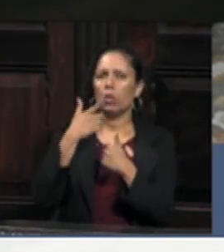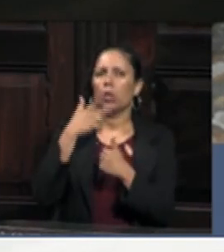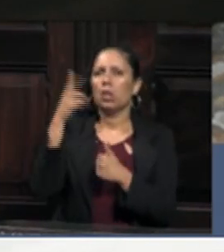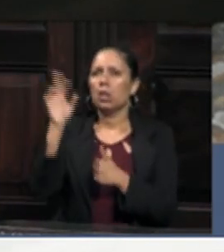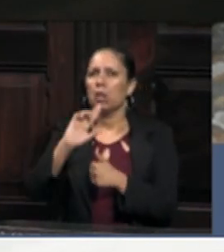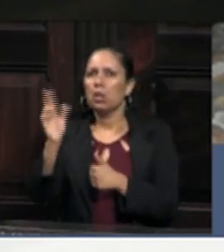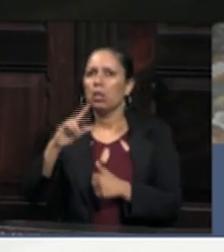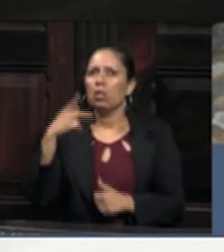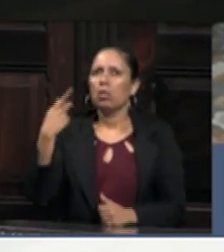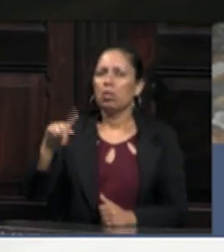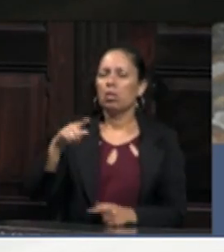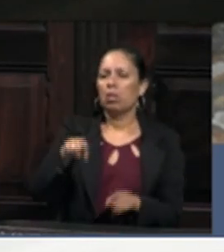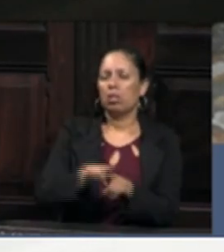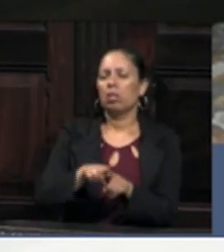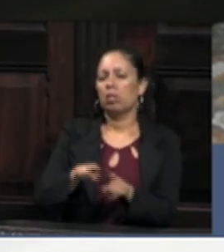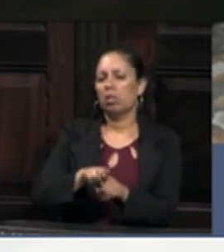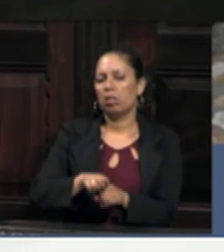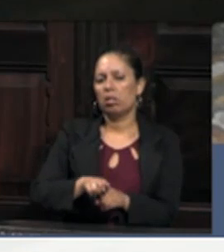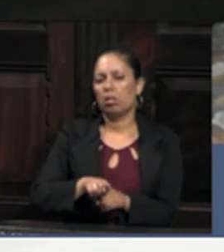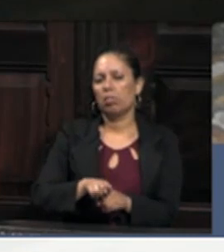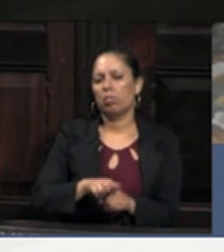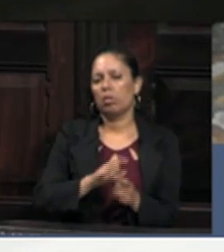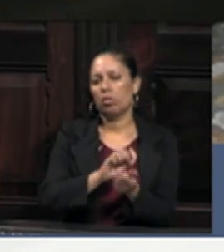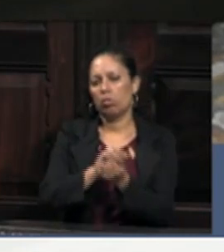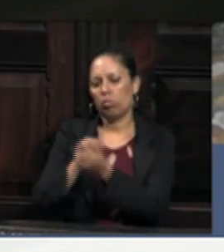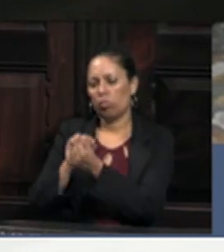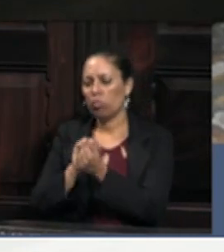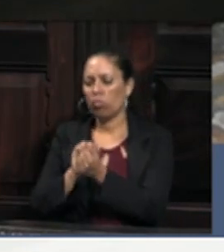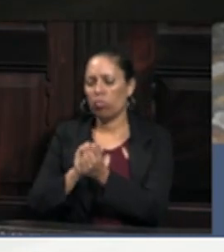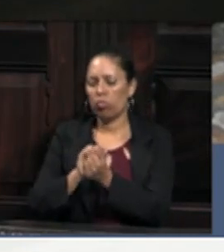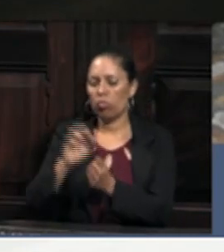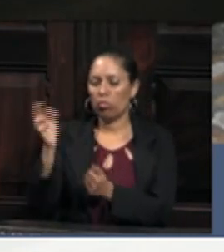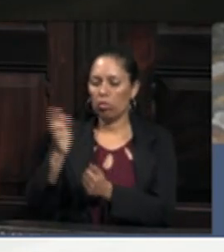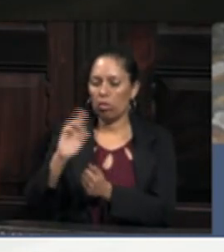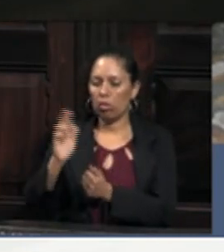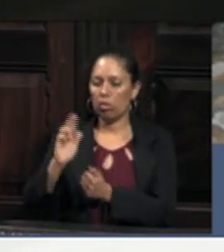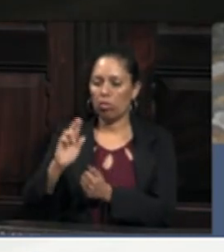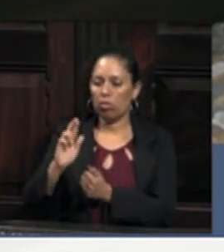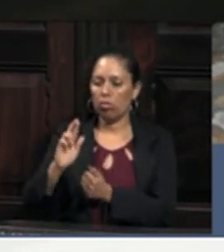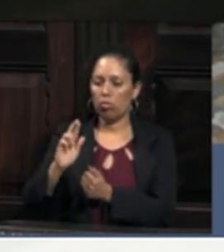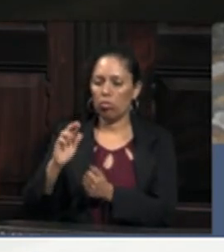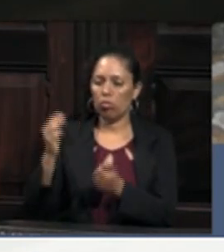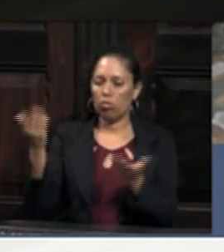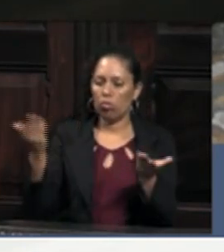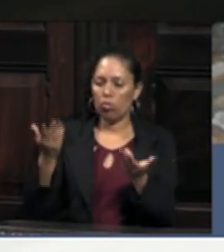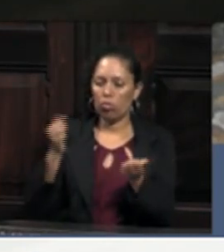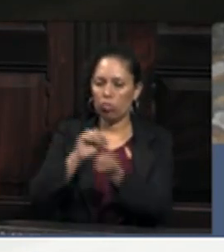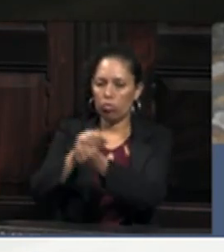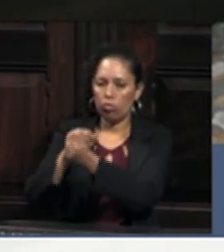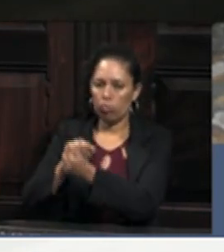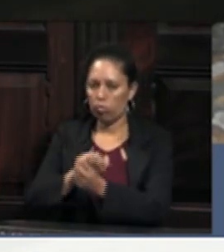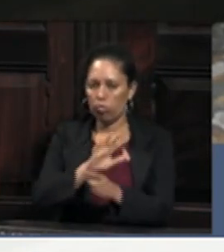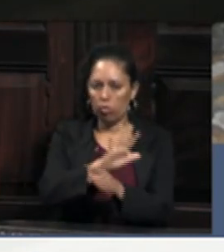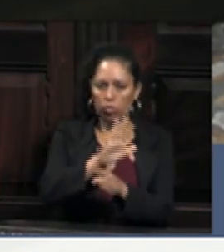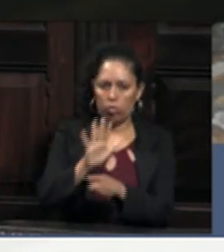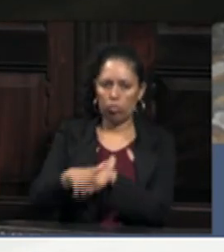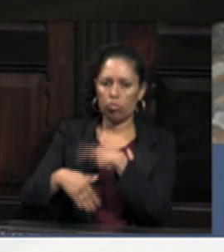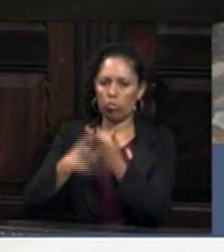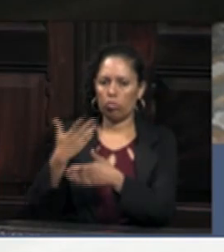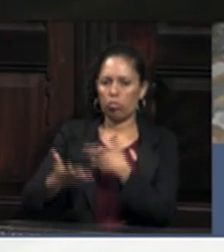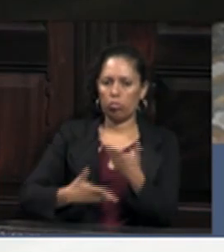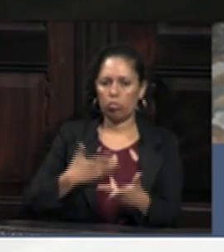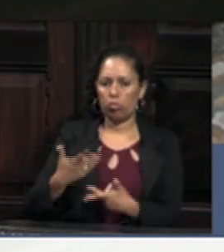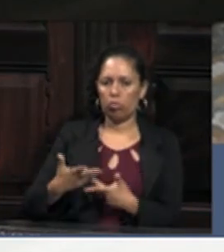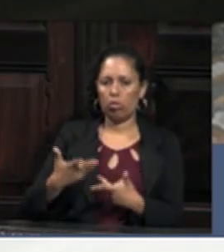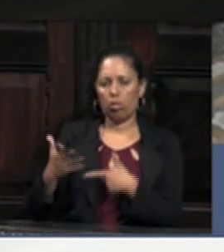e preserva a matriz africana no nosso Estado, apesar das contradições,